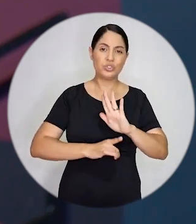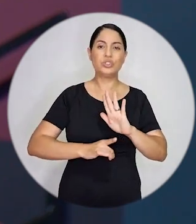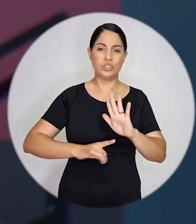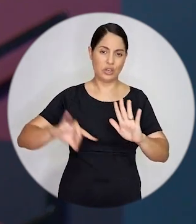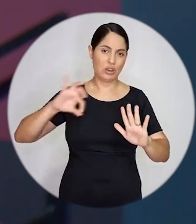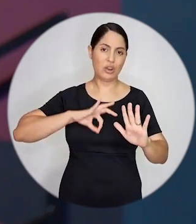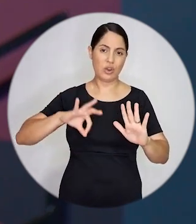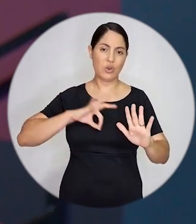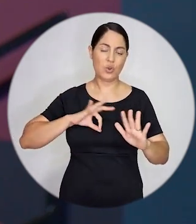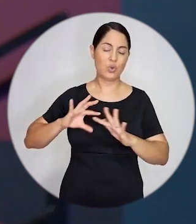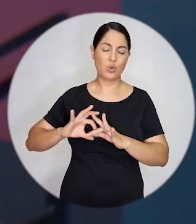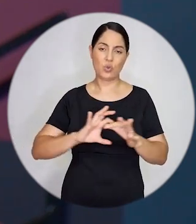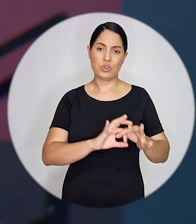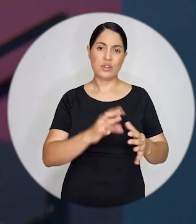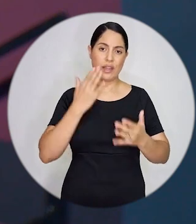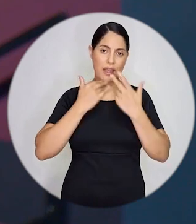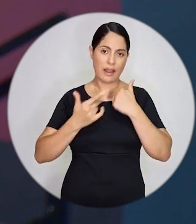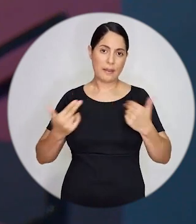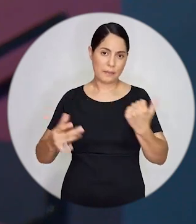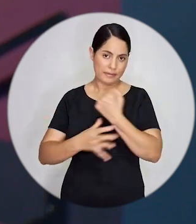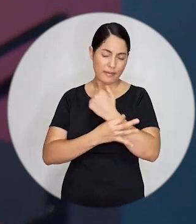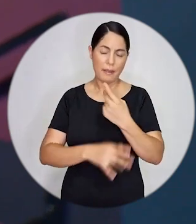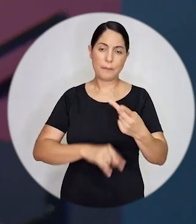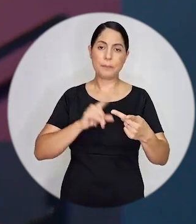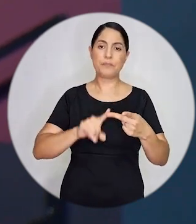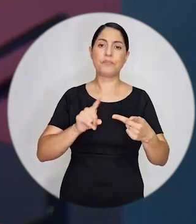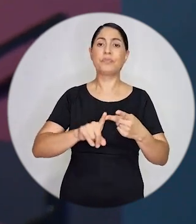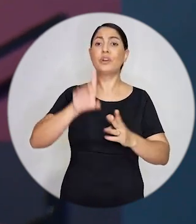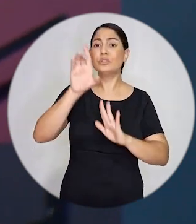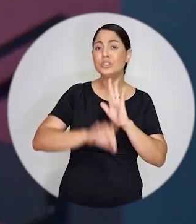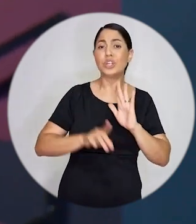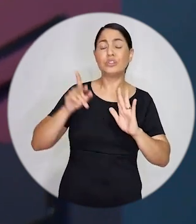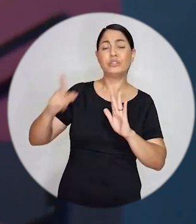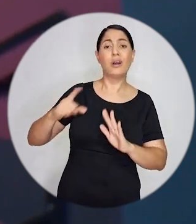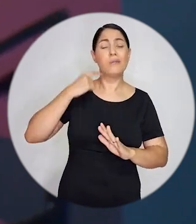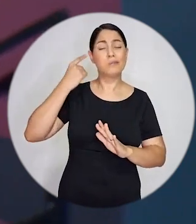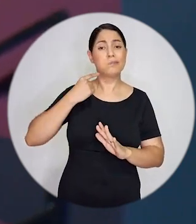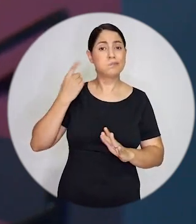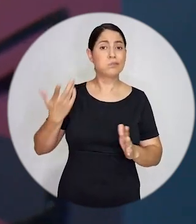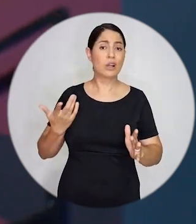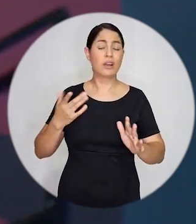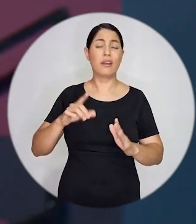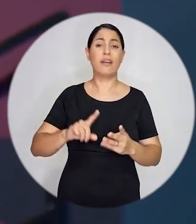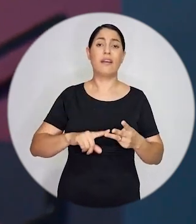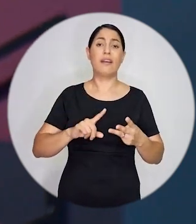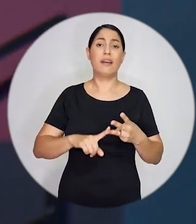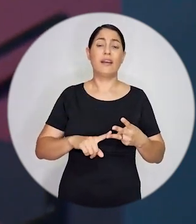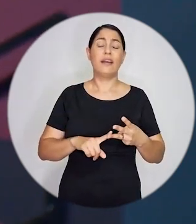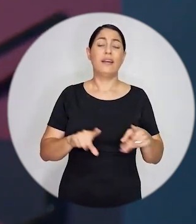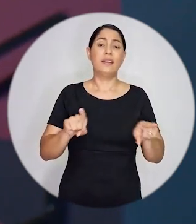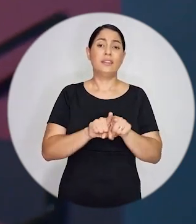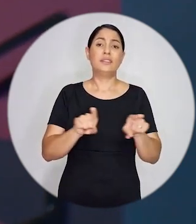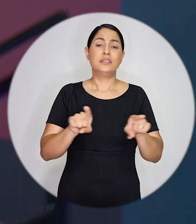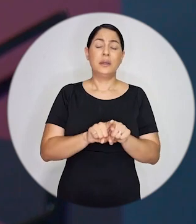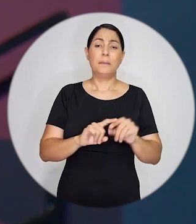ao direito dos honorários como dívida alimentar, como o direito autônomo do